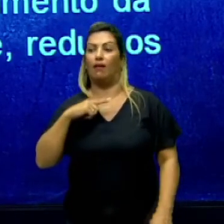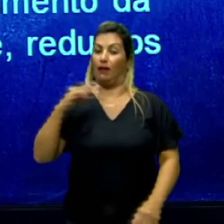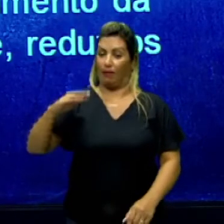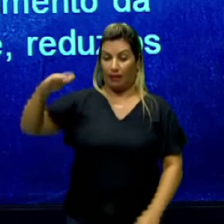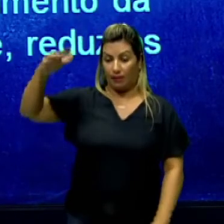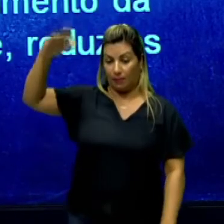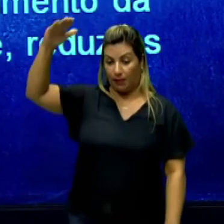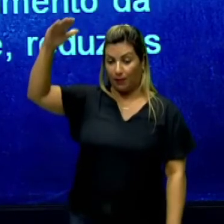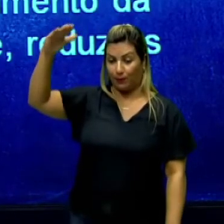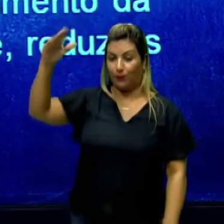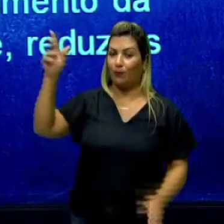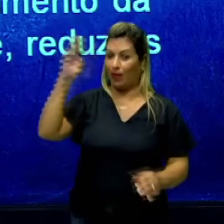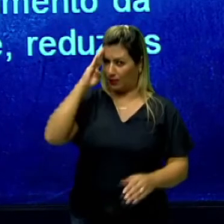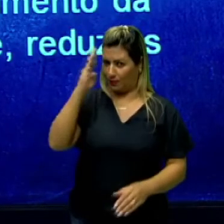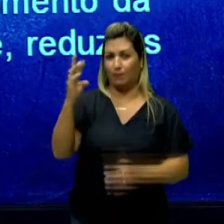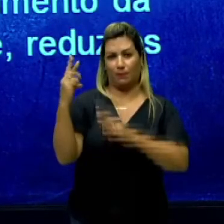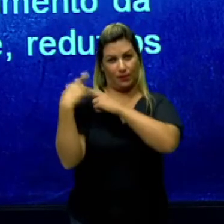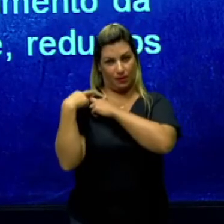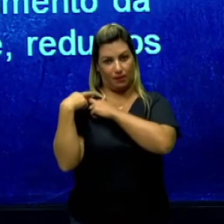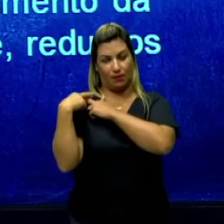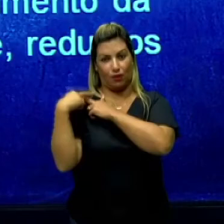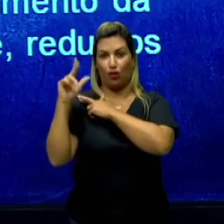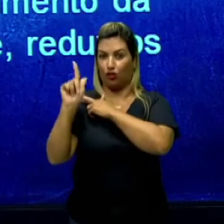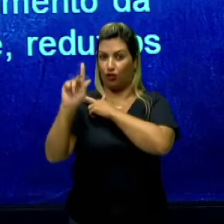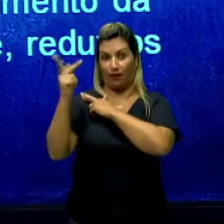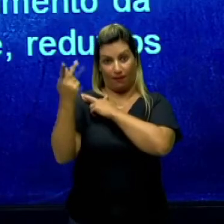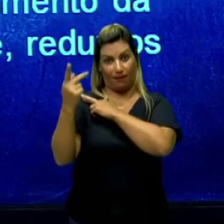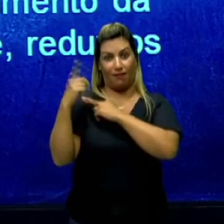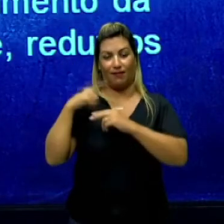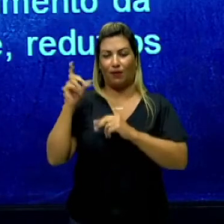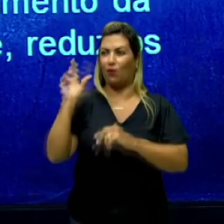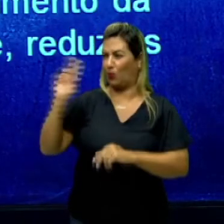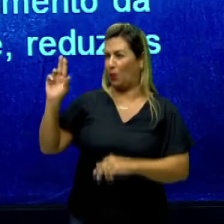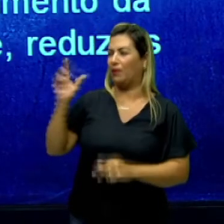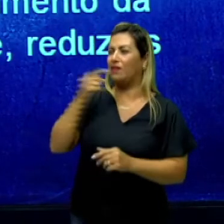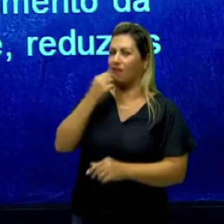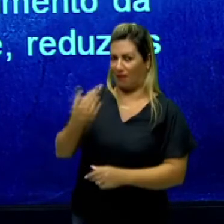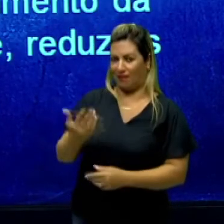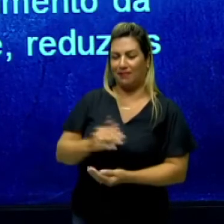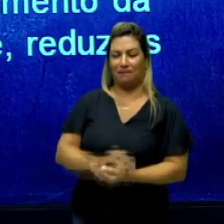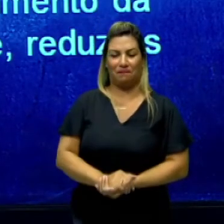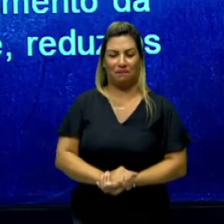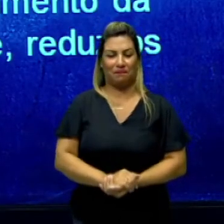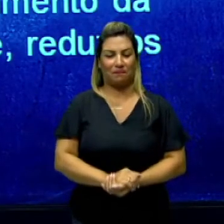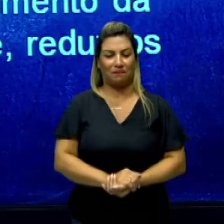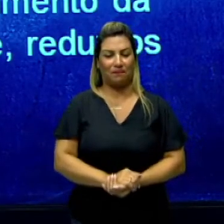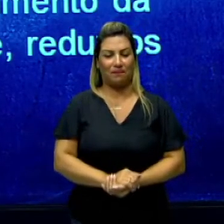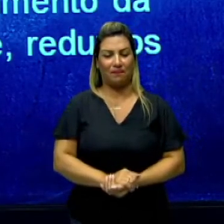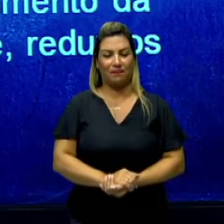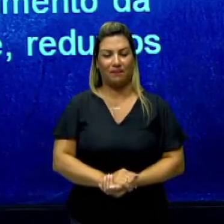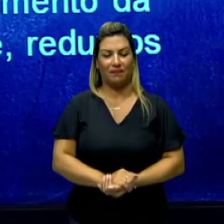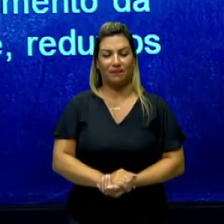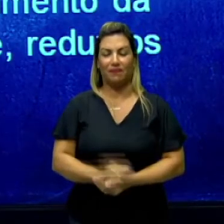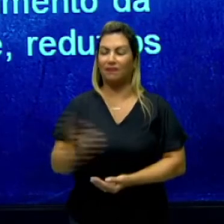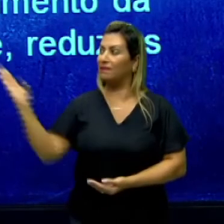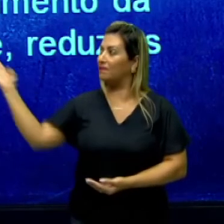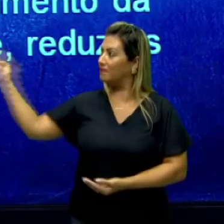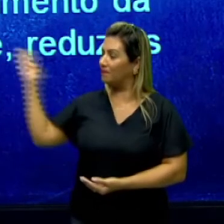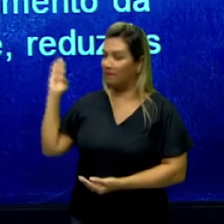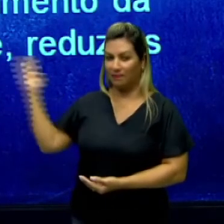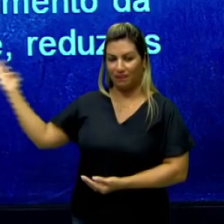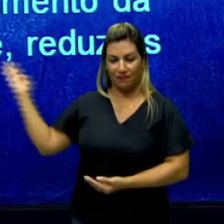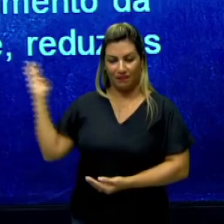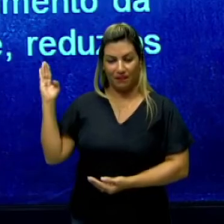que é o GH. Estão aí as siglas e o nome em inglês para vocês saberem por que a sigla é essa. E